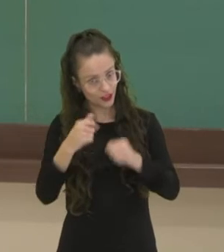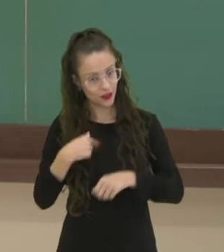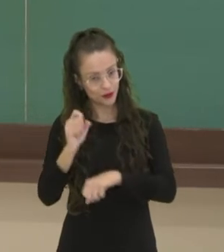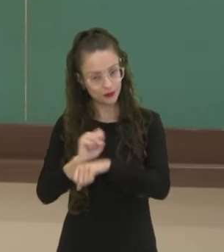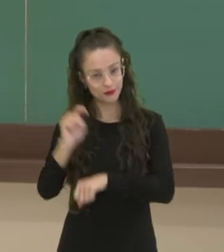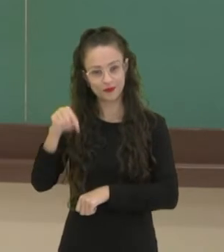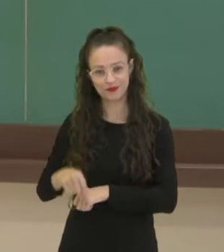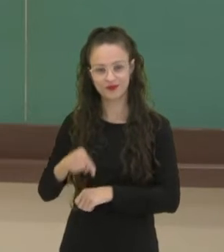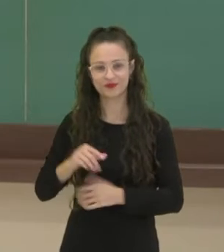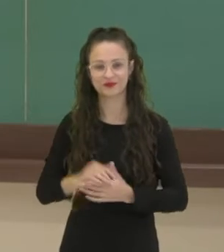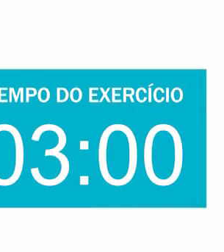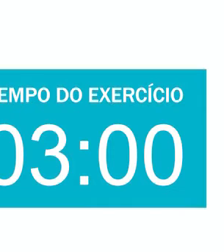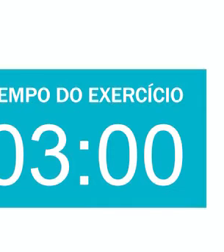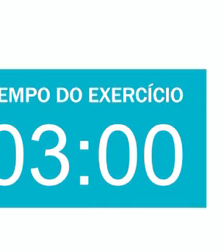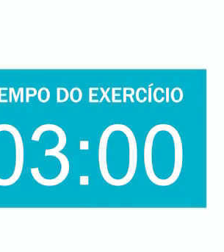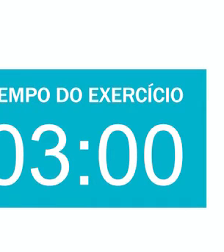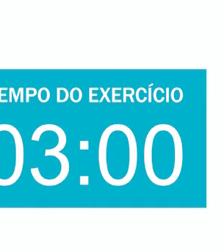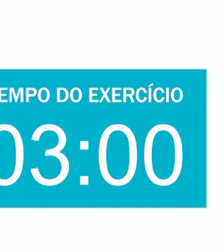aguardo aqui.